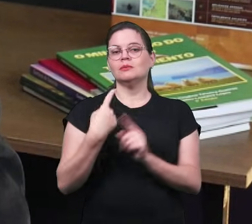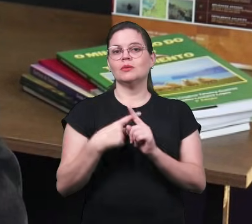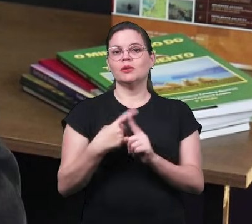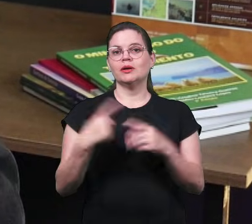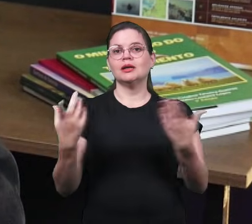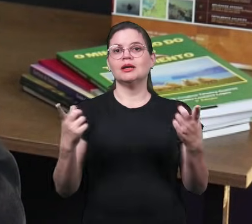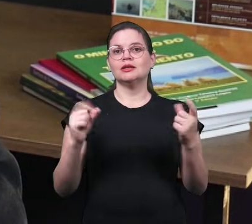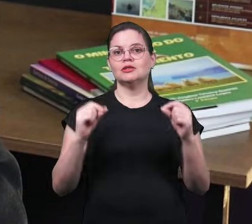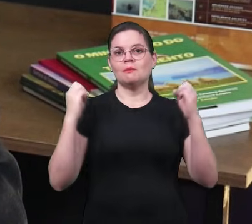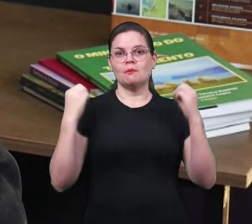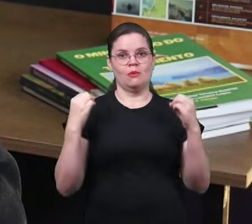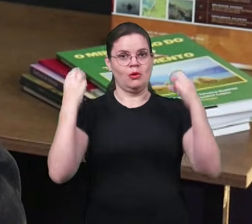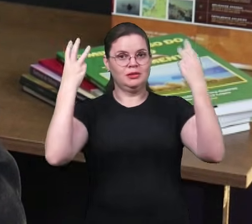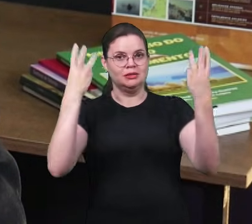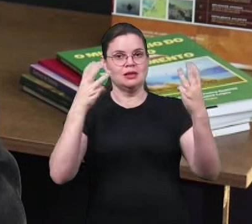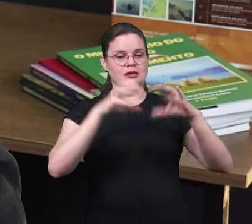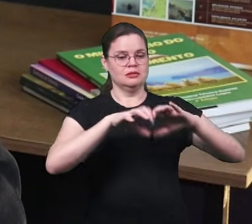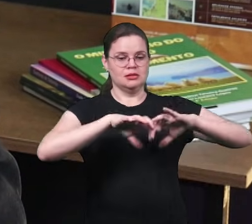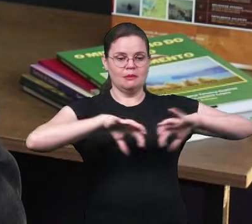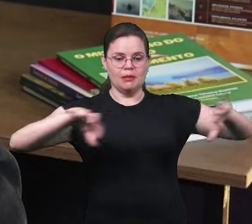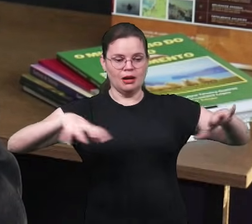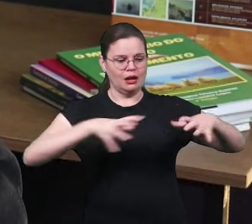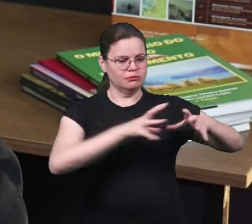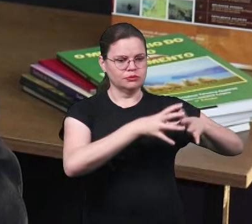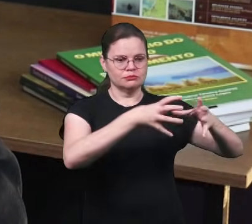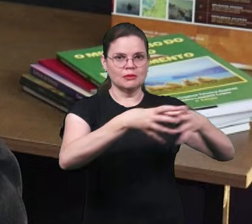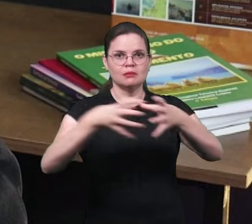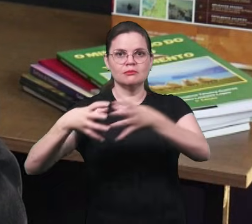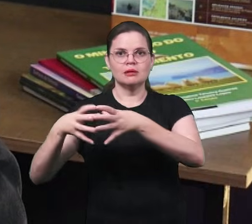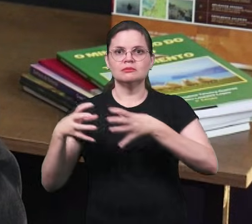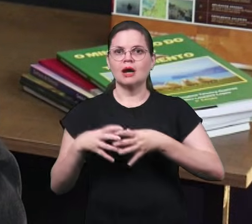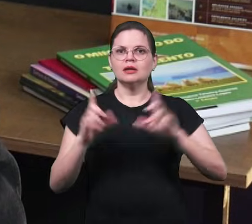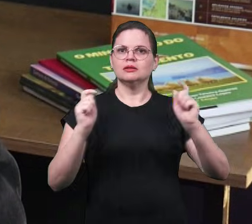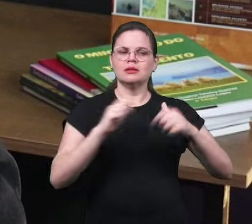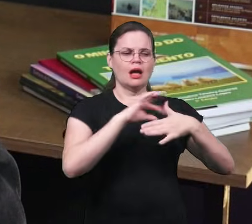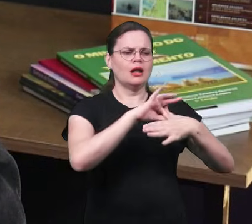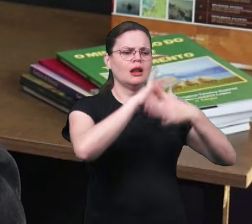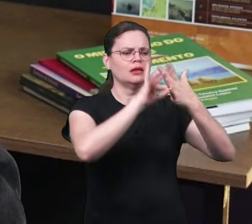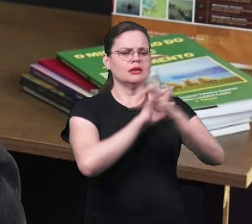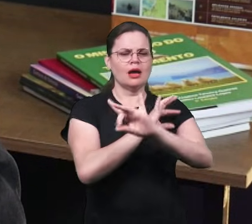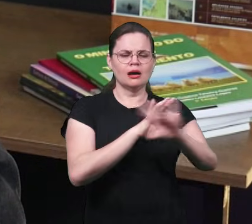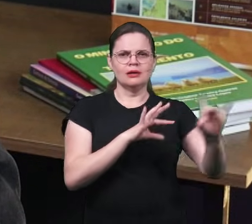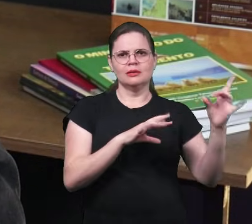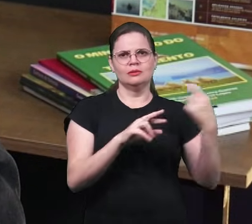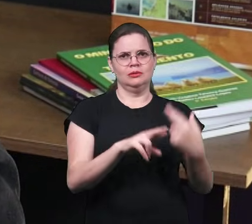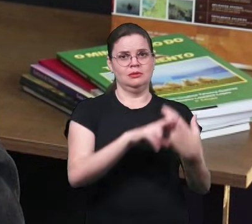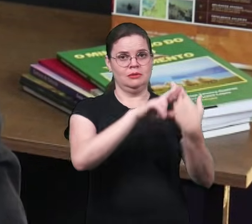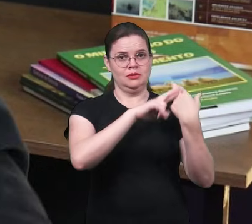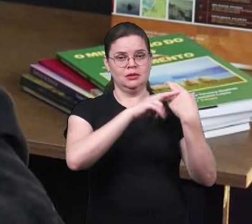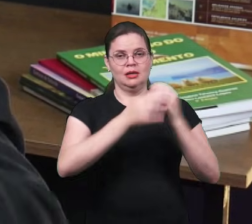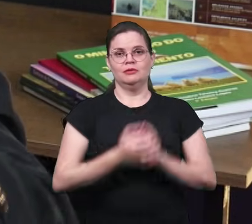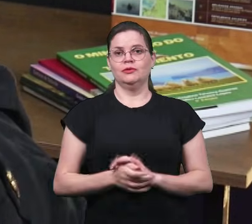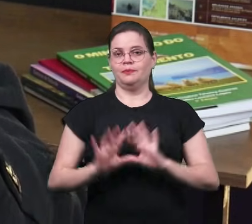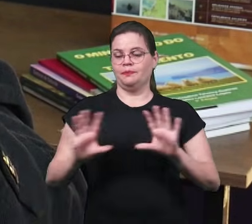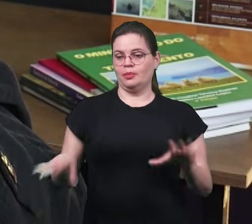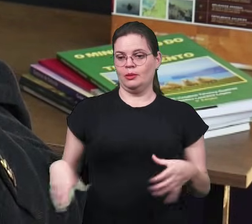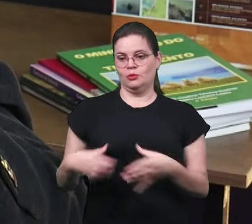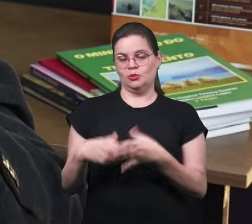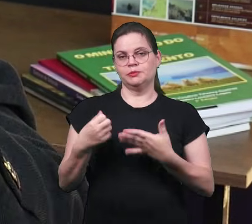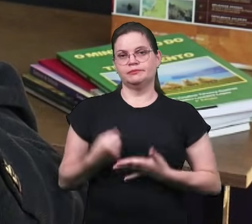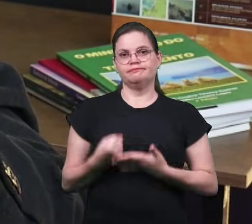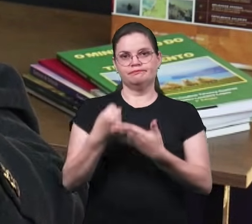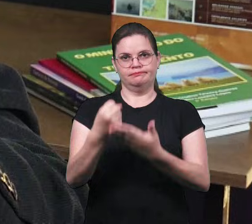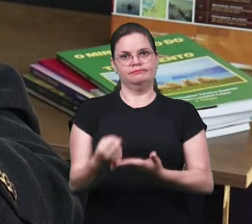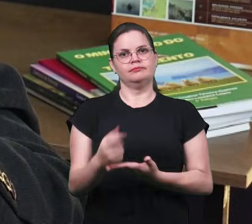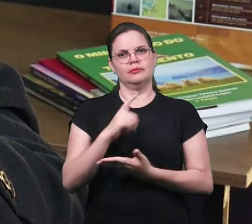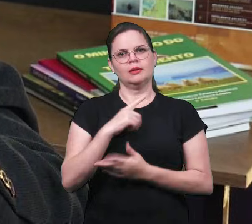Sim. E os grupos de assistência, eles são concebidos na nossa igreja, porque a igreja